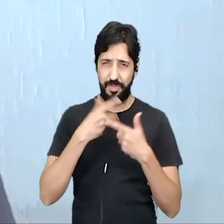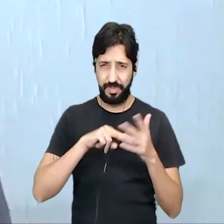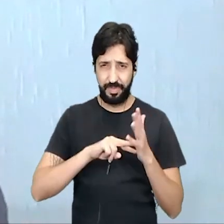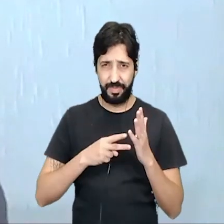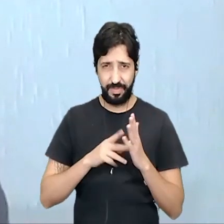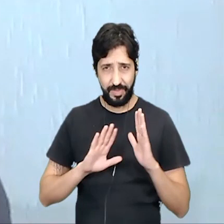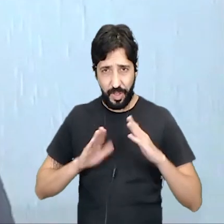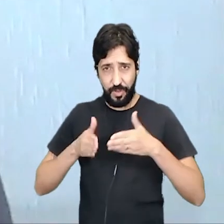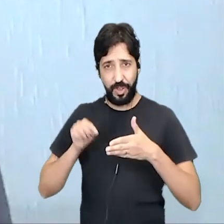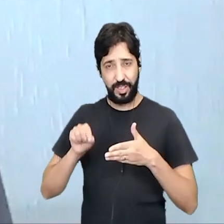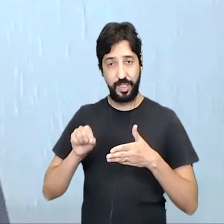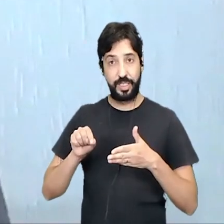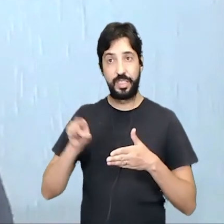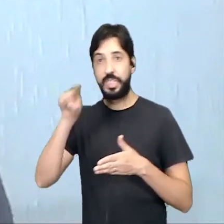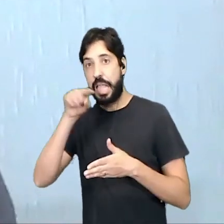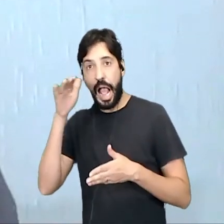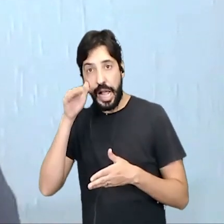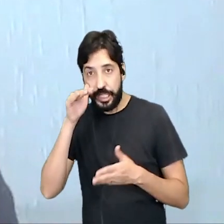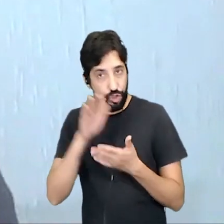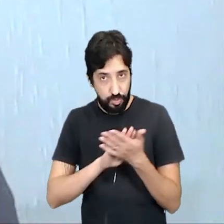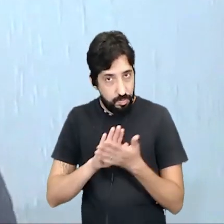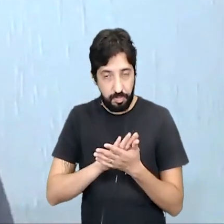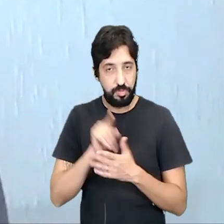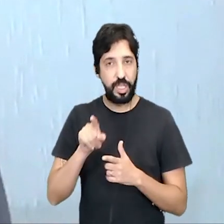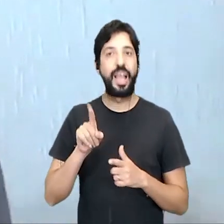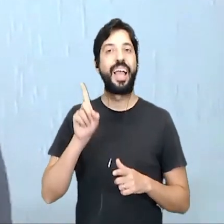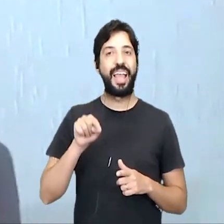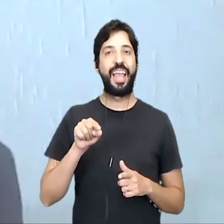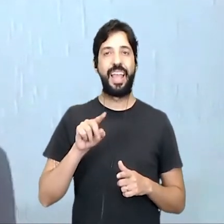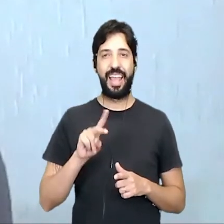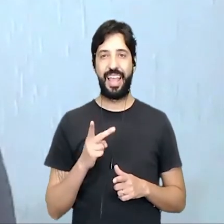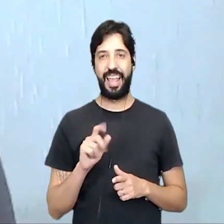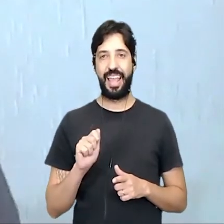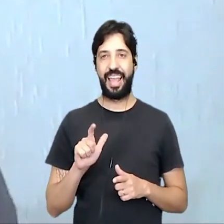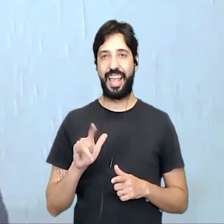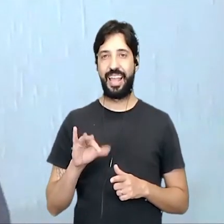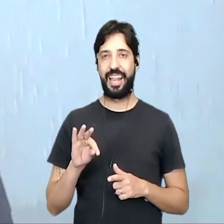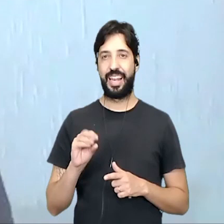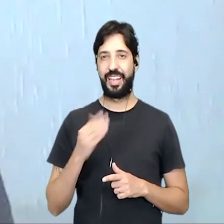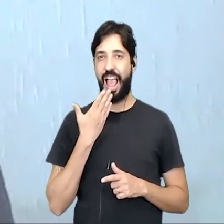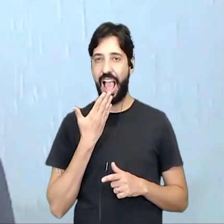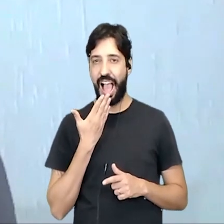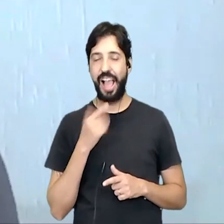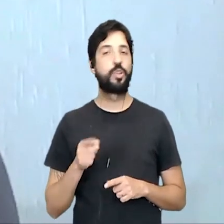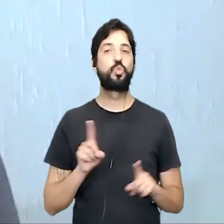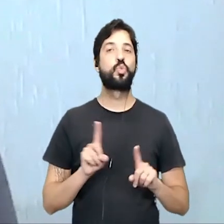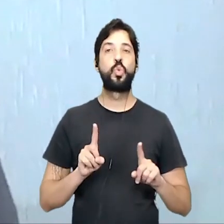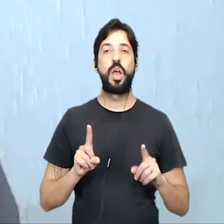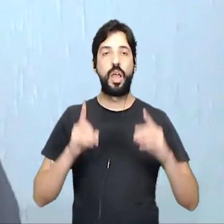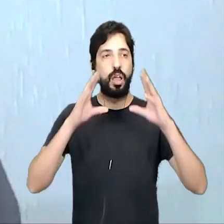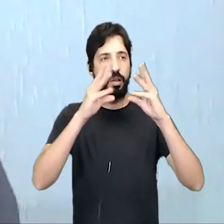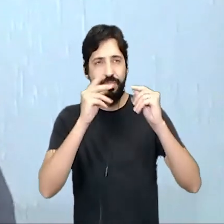maneira mais linda, mais poética de trazer para quem não viu aquele céu é esse